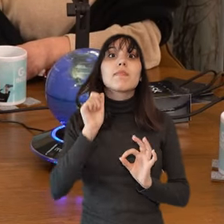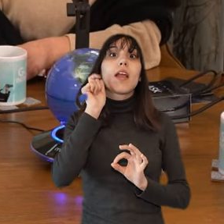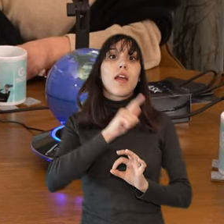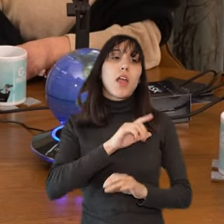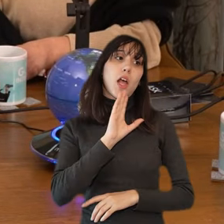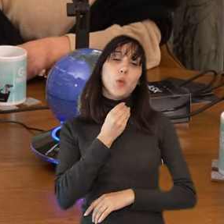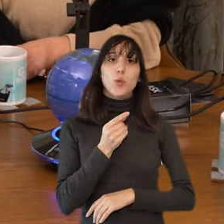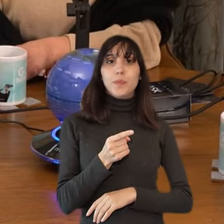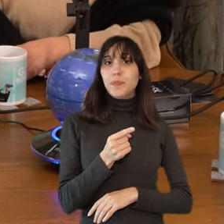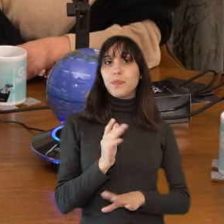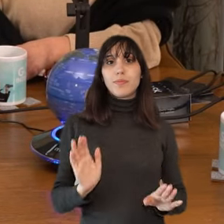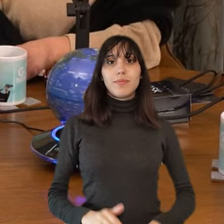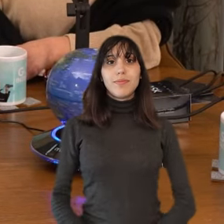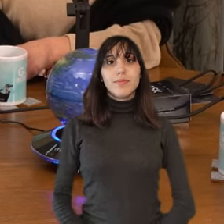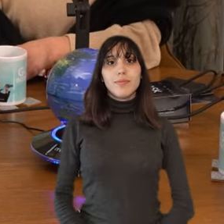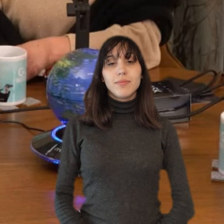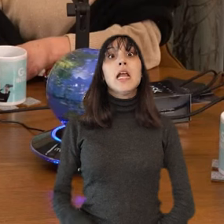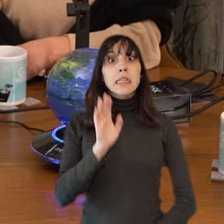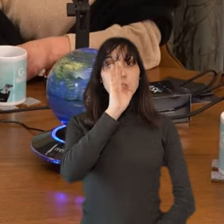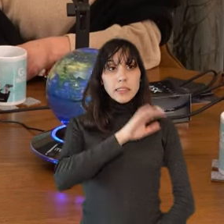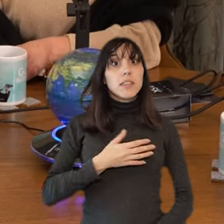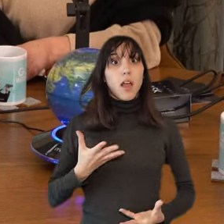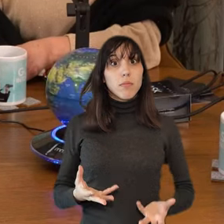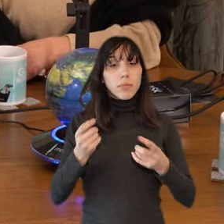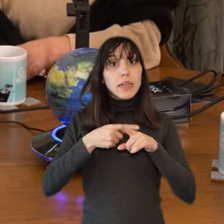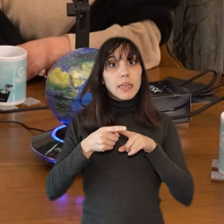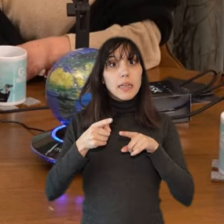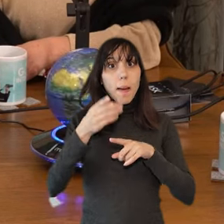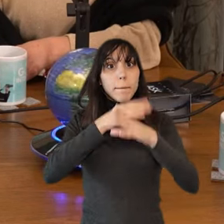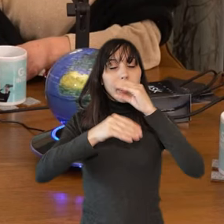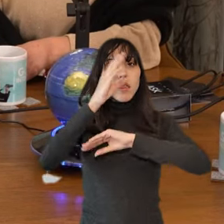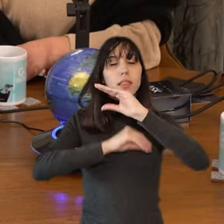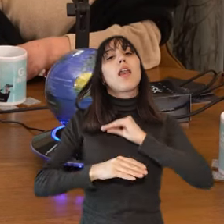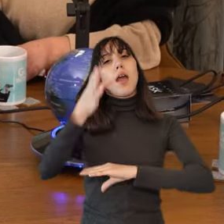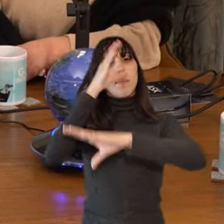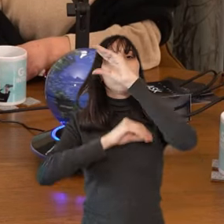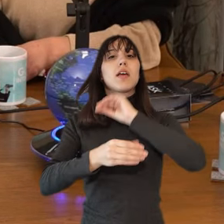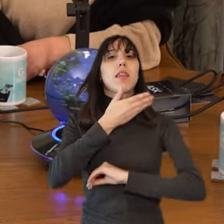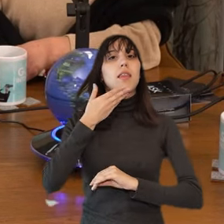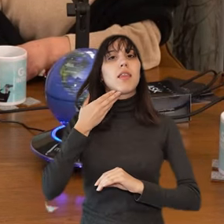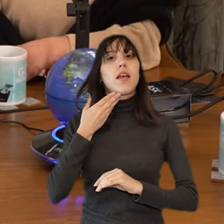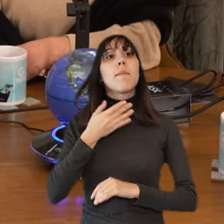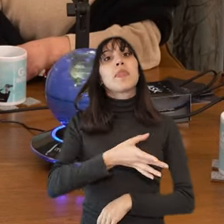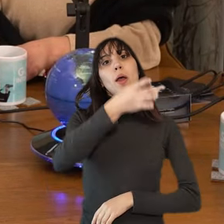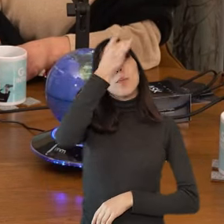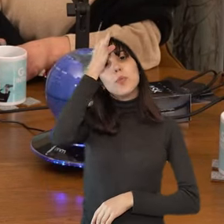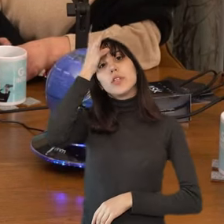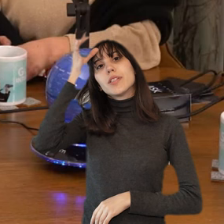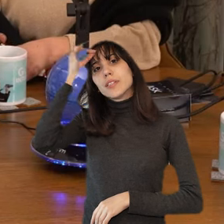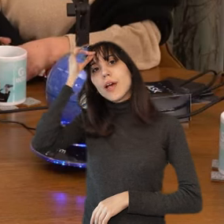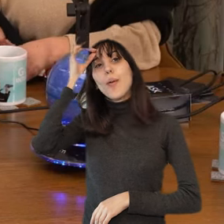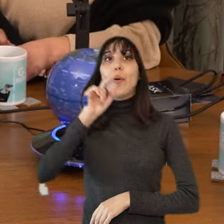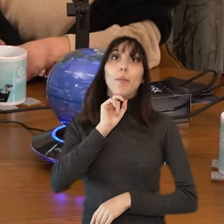aluno portanto só quando ele tem vontade de aprender é que a aprendizagem de facto acontece a memorização por outro lado pode